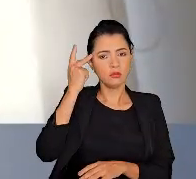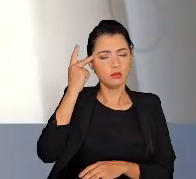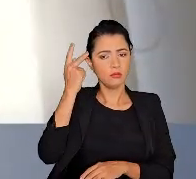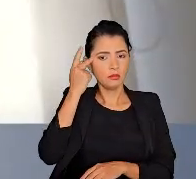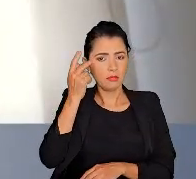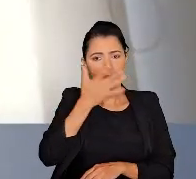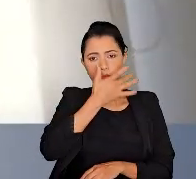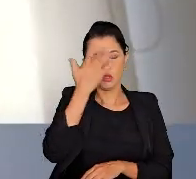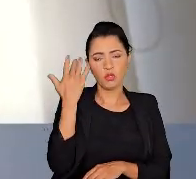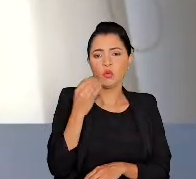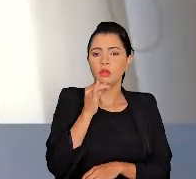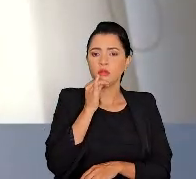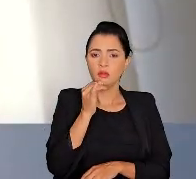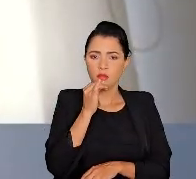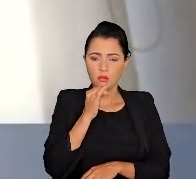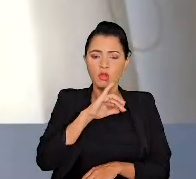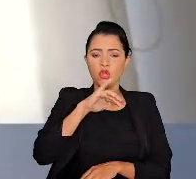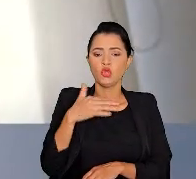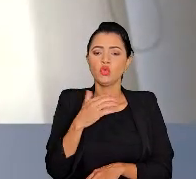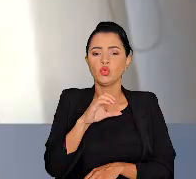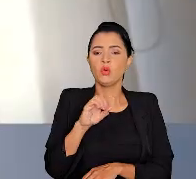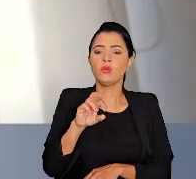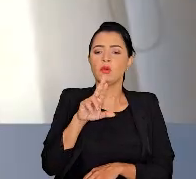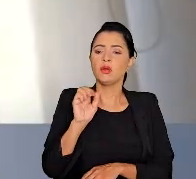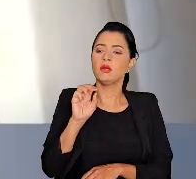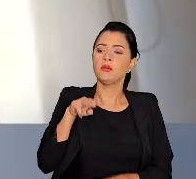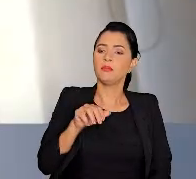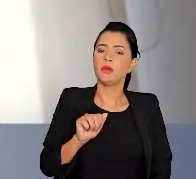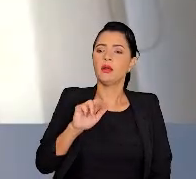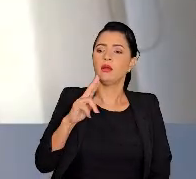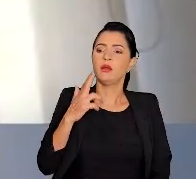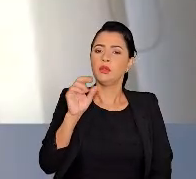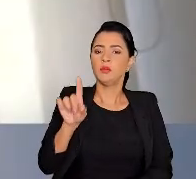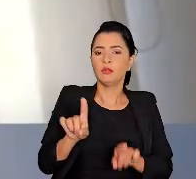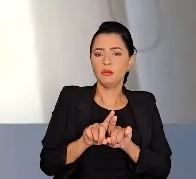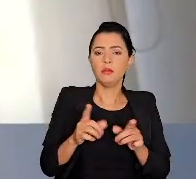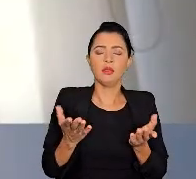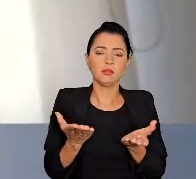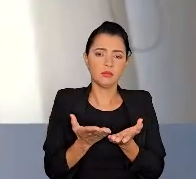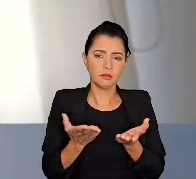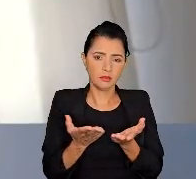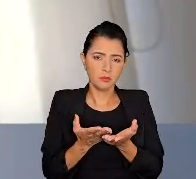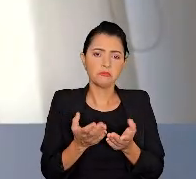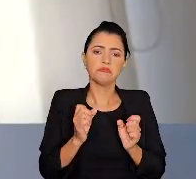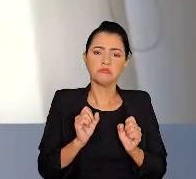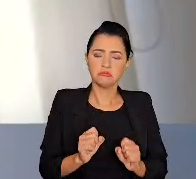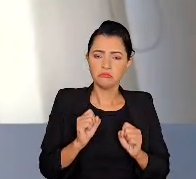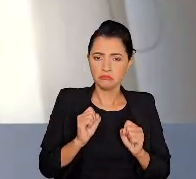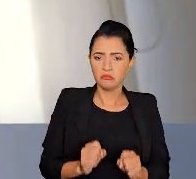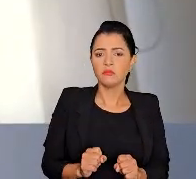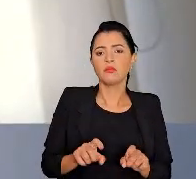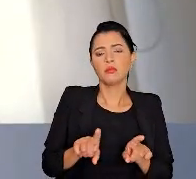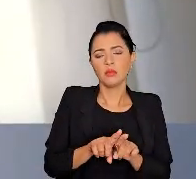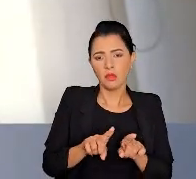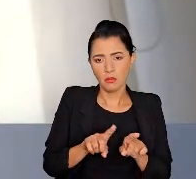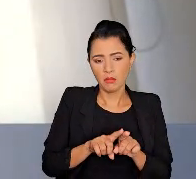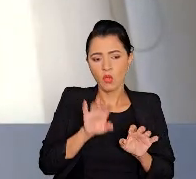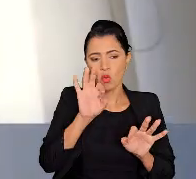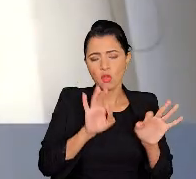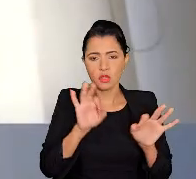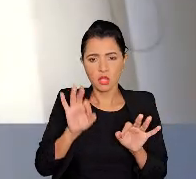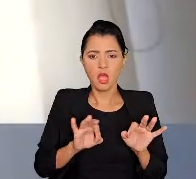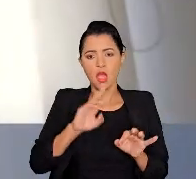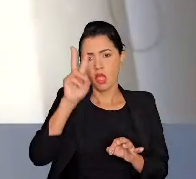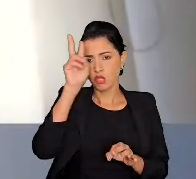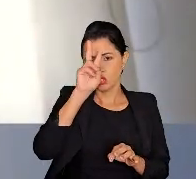personagens como João Ramalho, que também era um cristão novo. E podemos dividir a história judaica